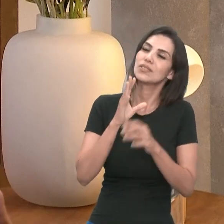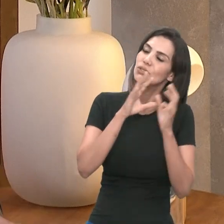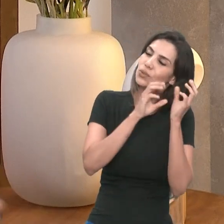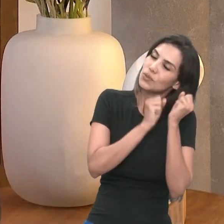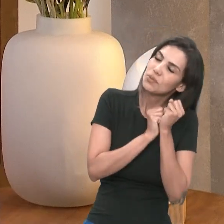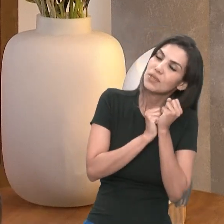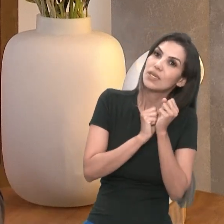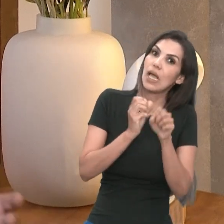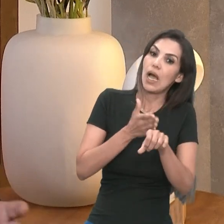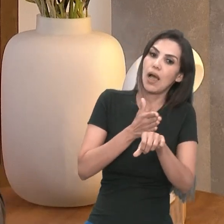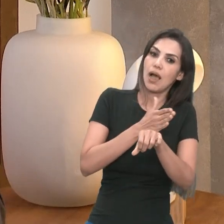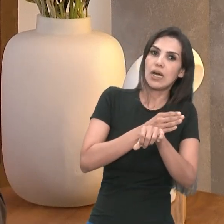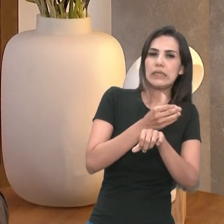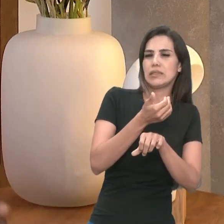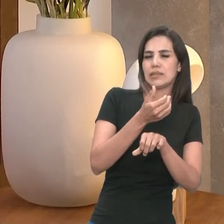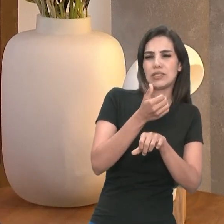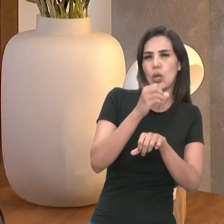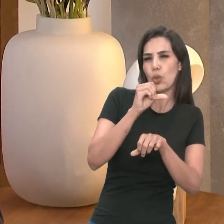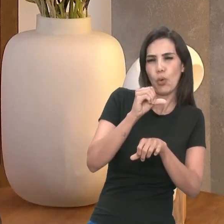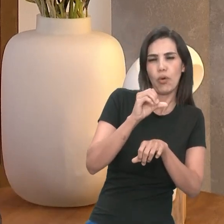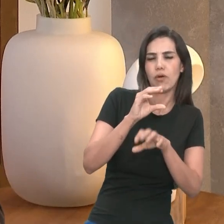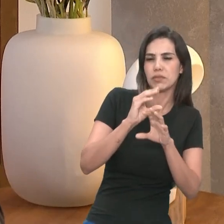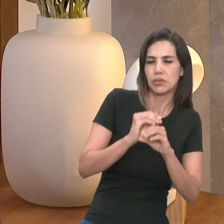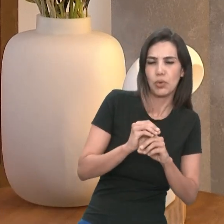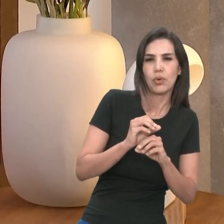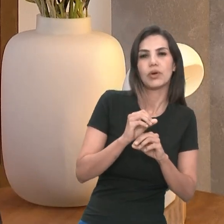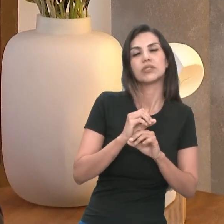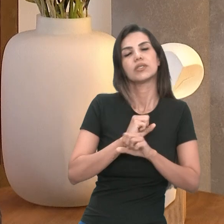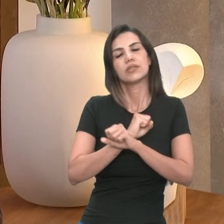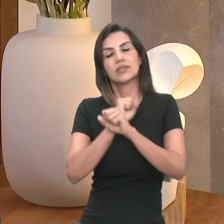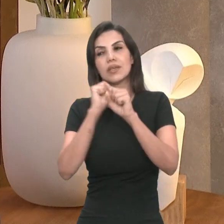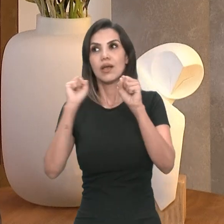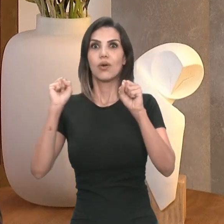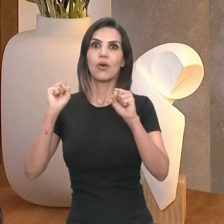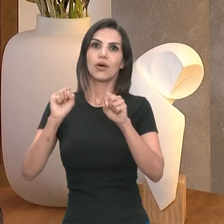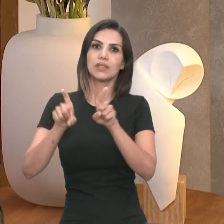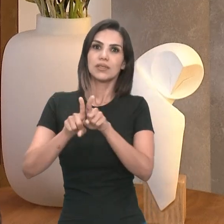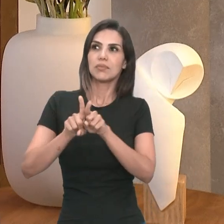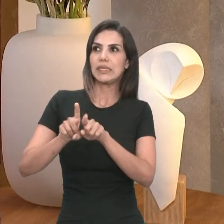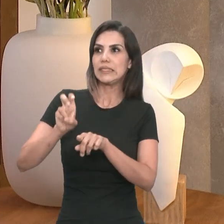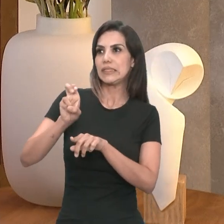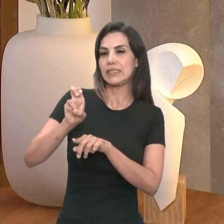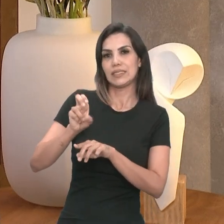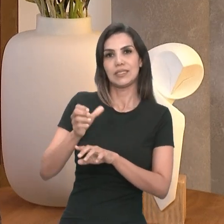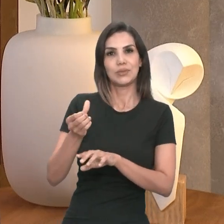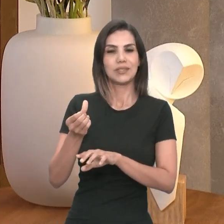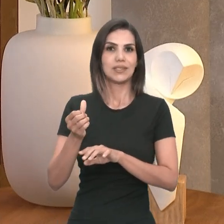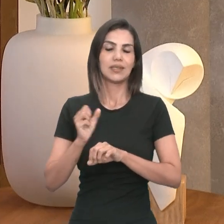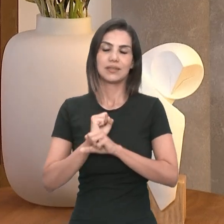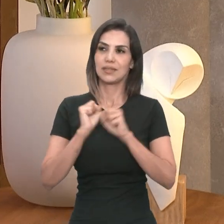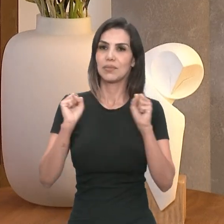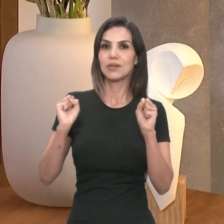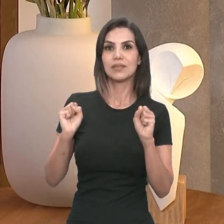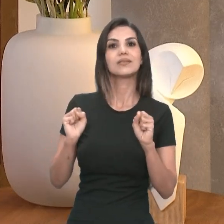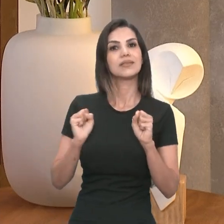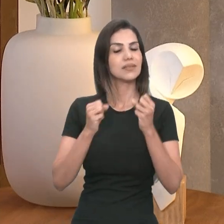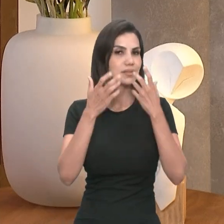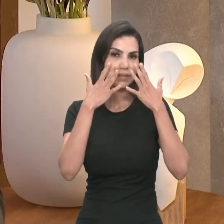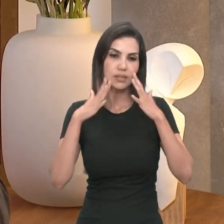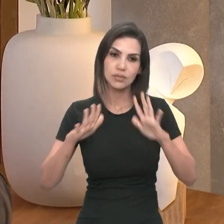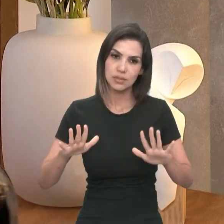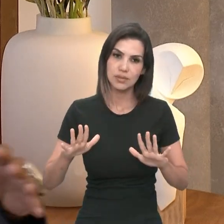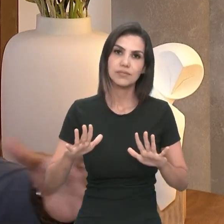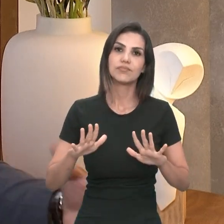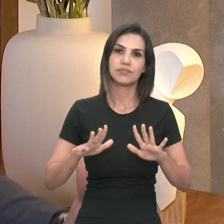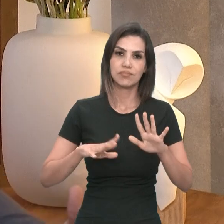intermediários, que ele se adapta bem a esses horários, né, ou seja, mas há uma tendência